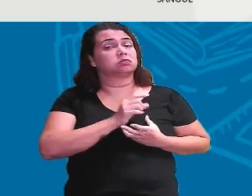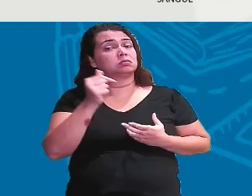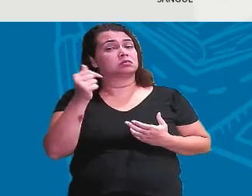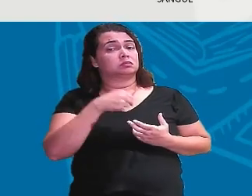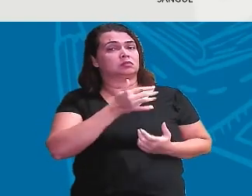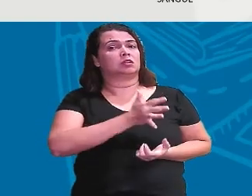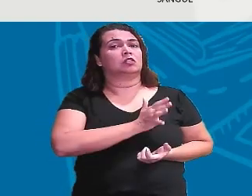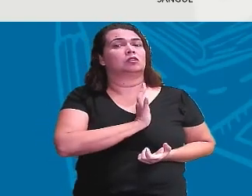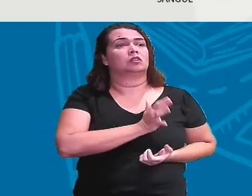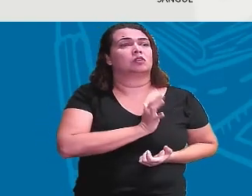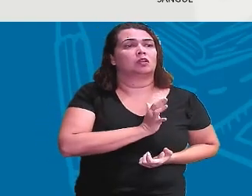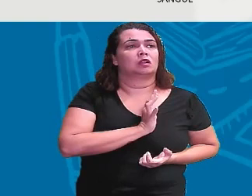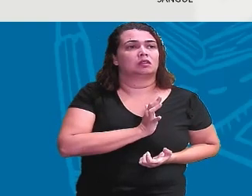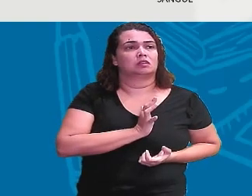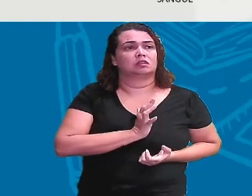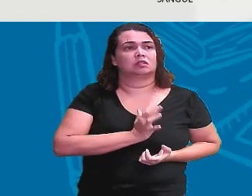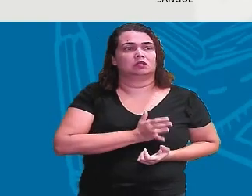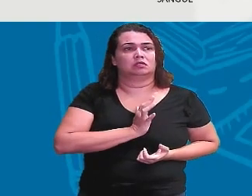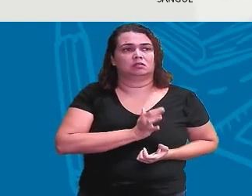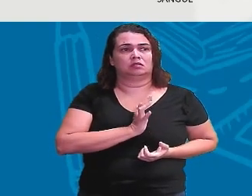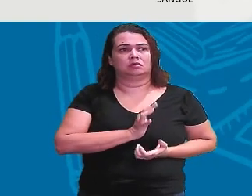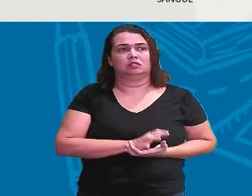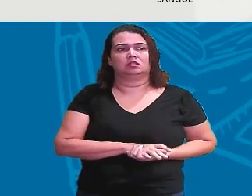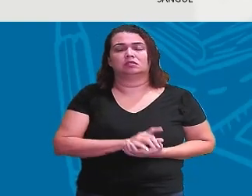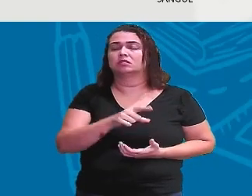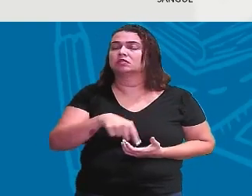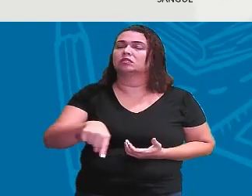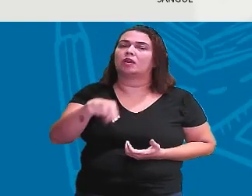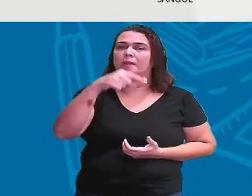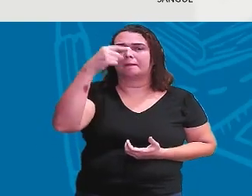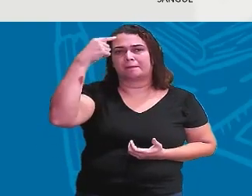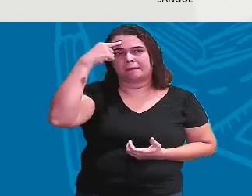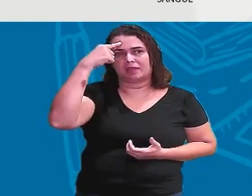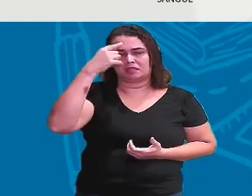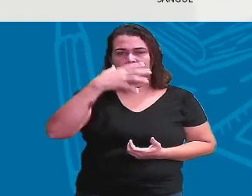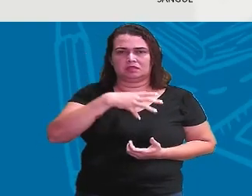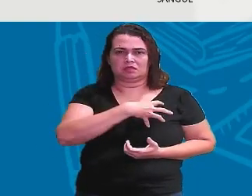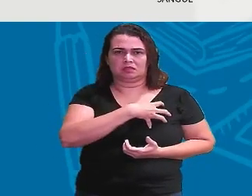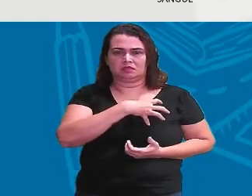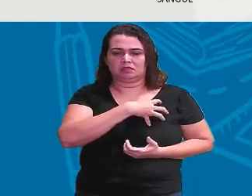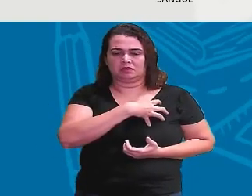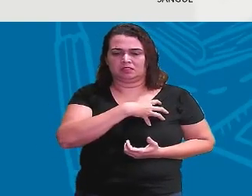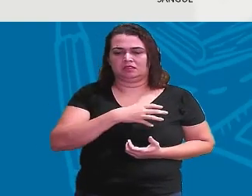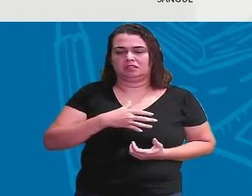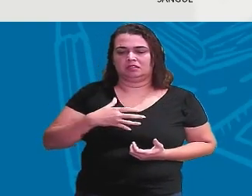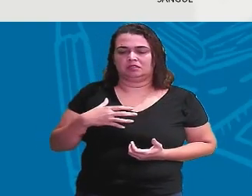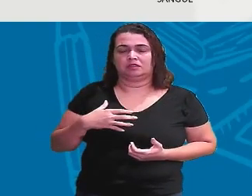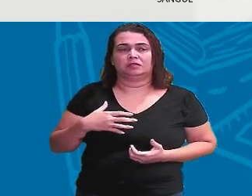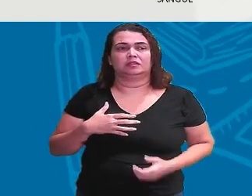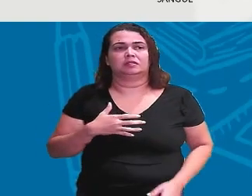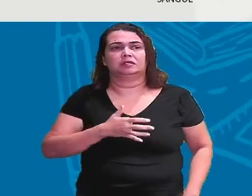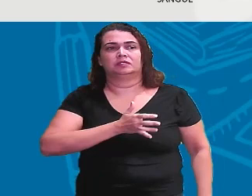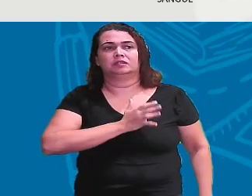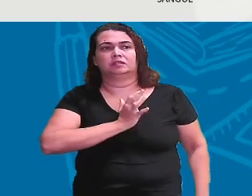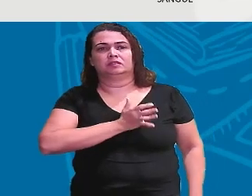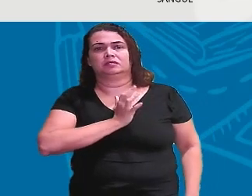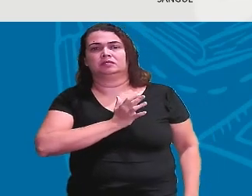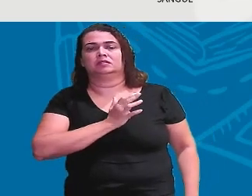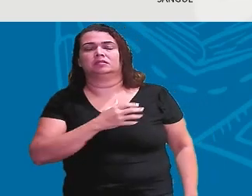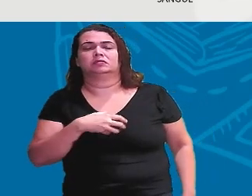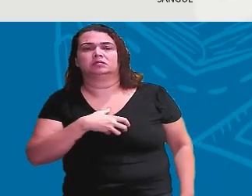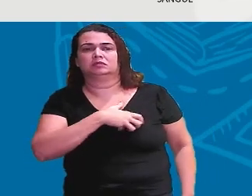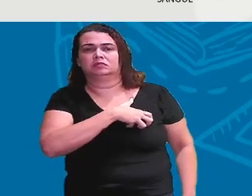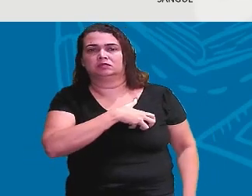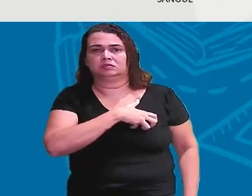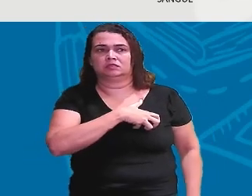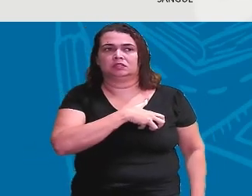coração, ele fica mais, a gente muitas vezes pensa, que ele fica do lado esquerdo, do nosso corpo,